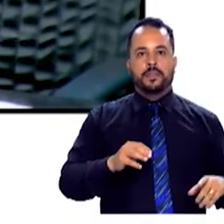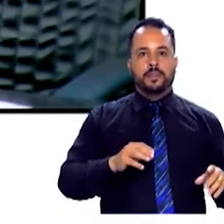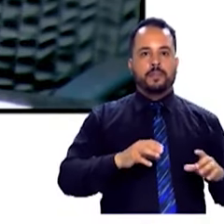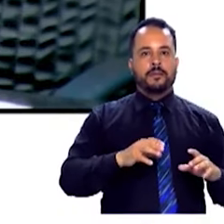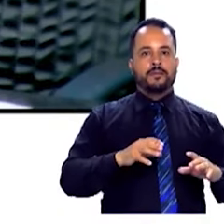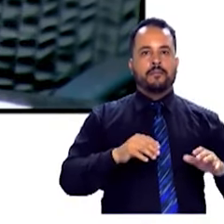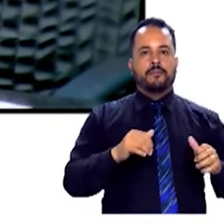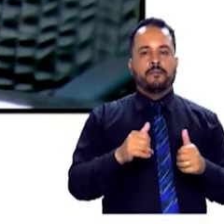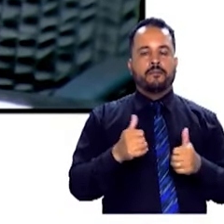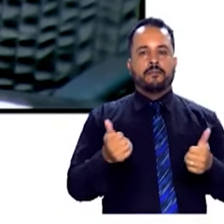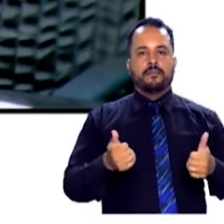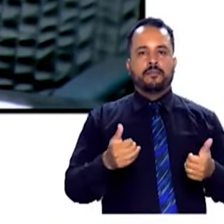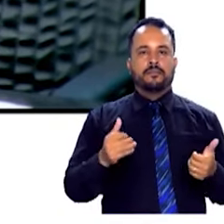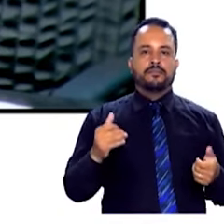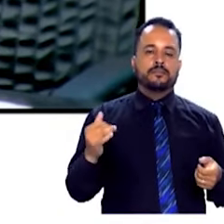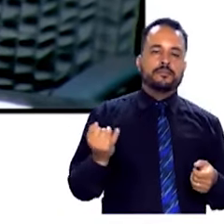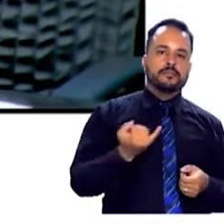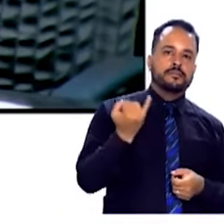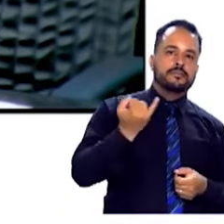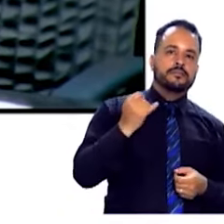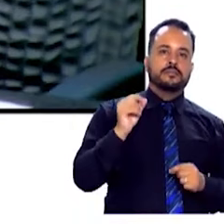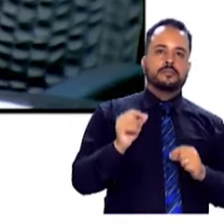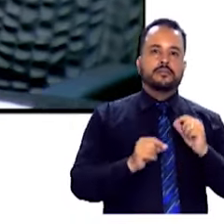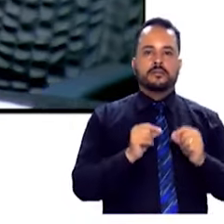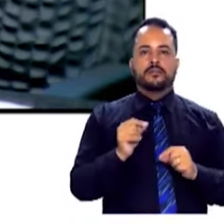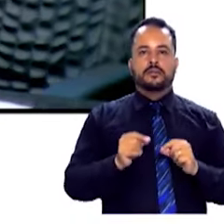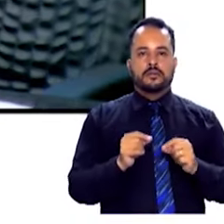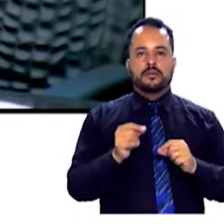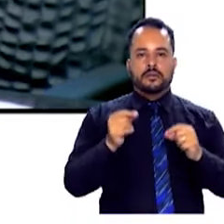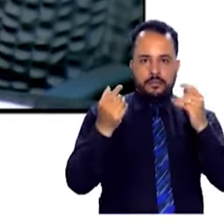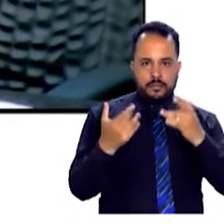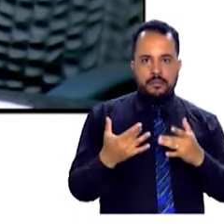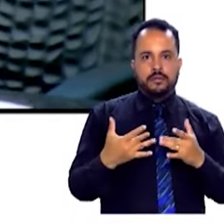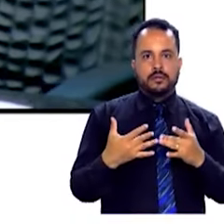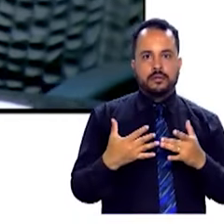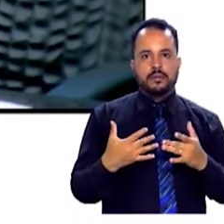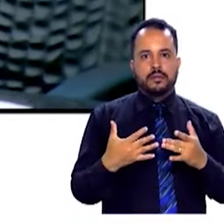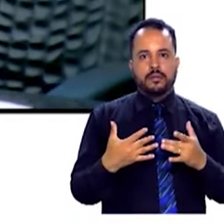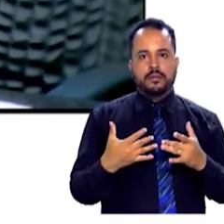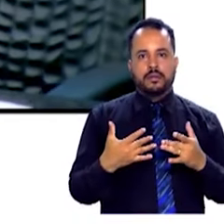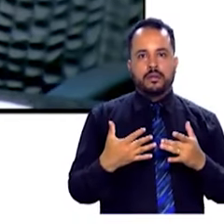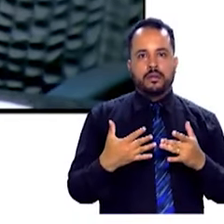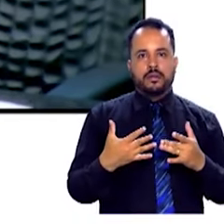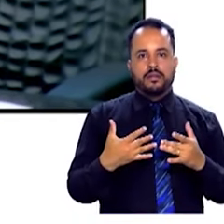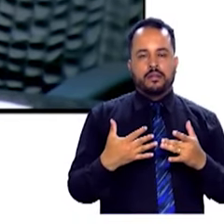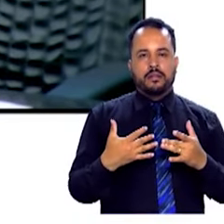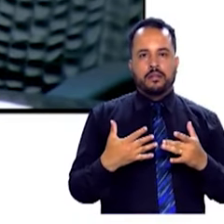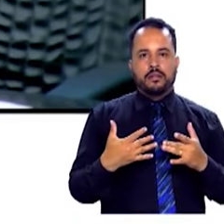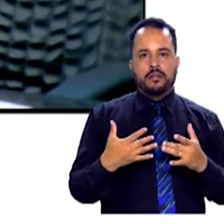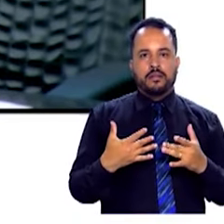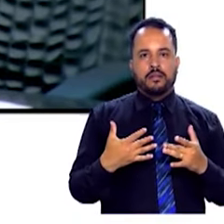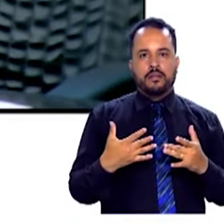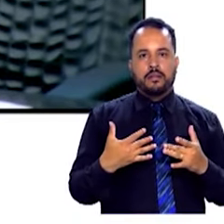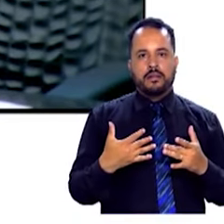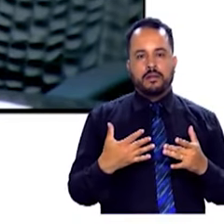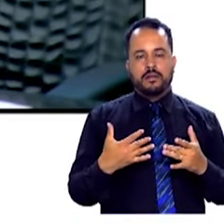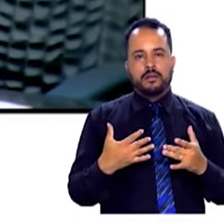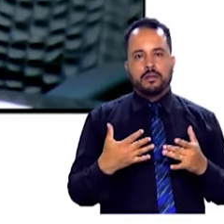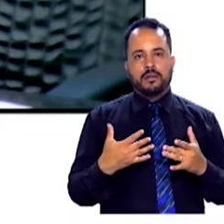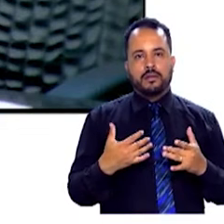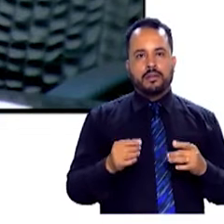relevante para né a a importância para uma porção relevante da comunidade que é chamada por ele de eh